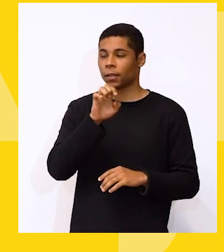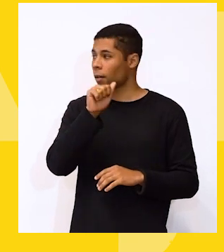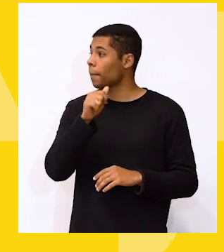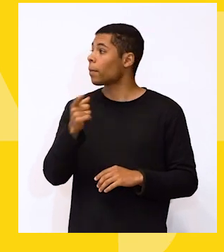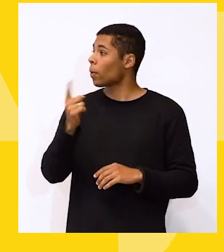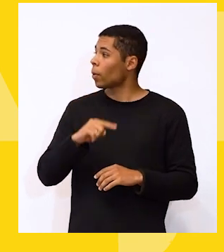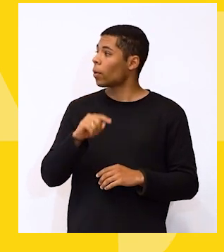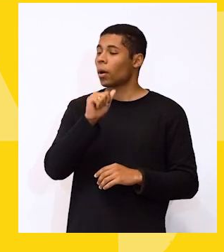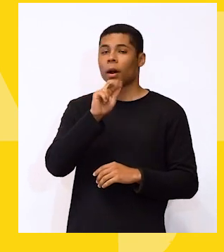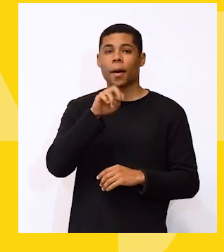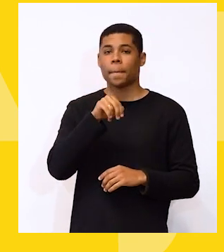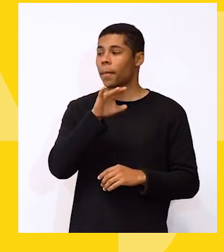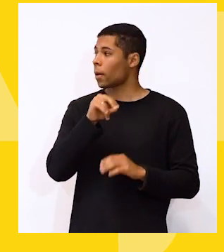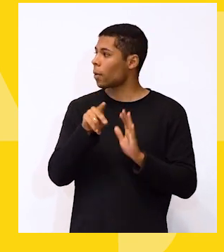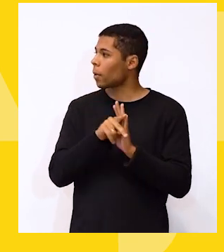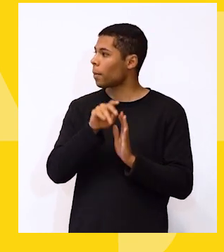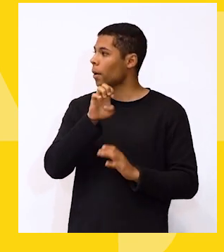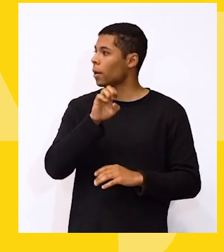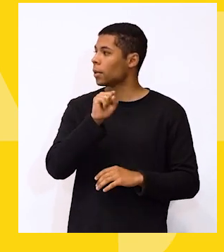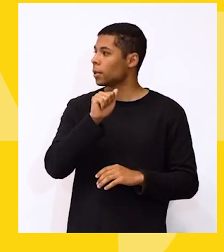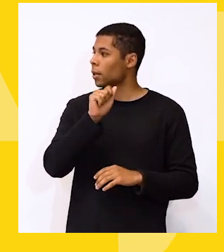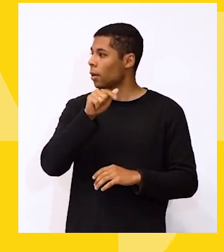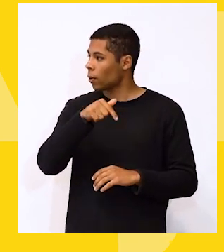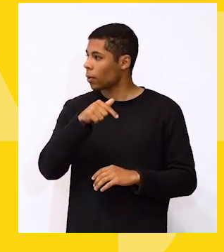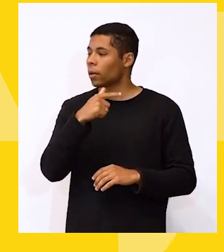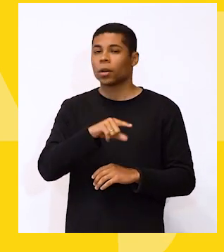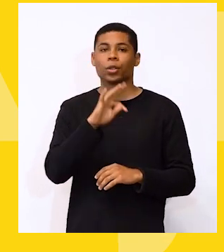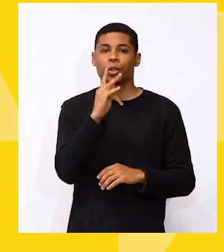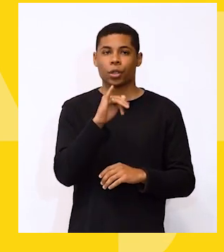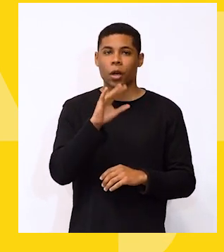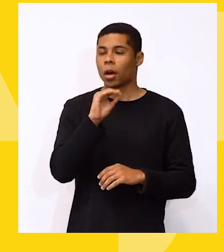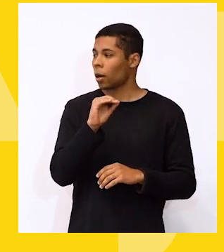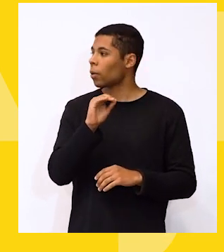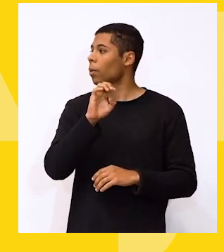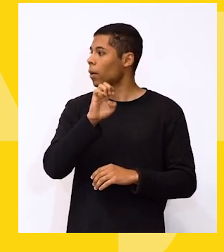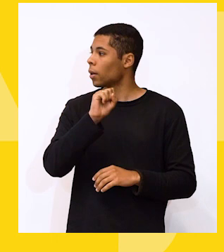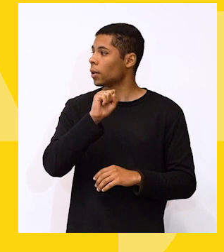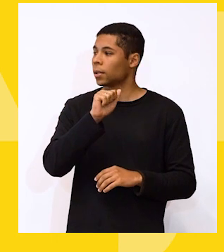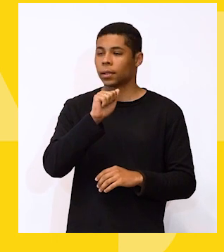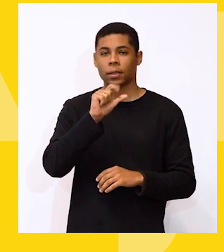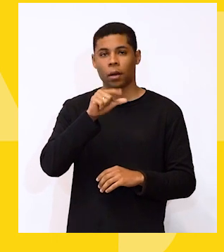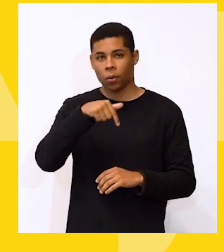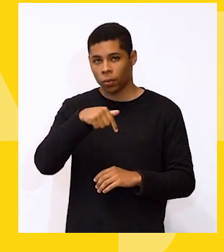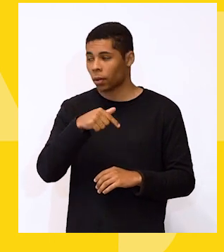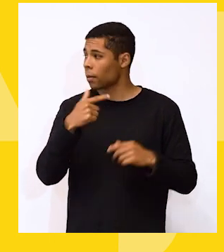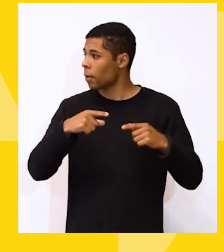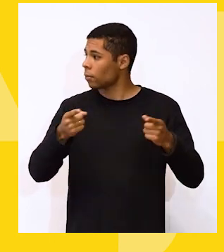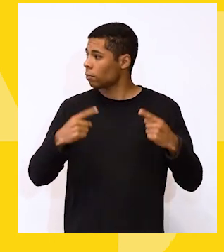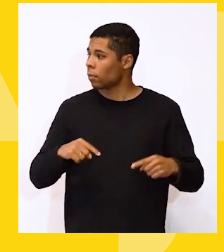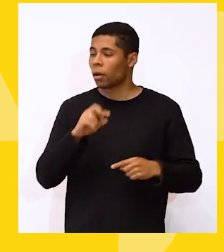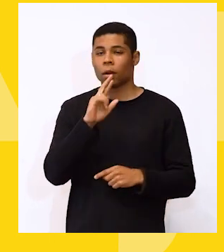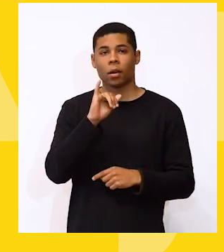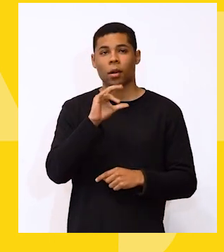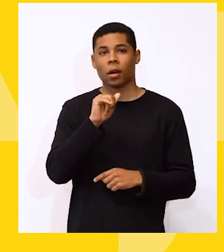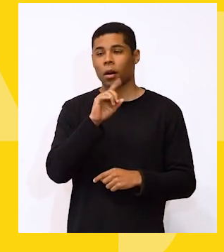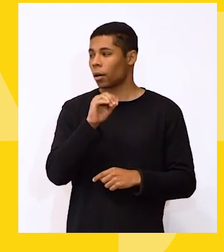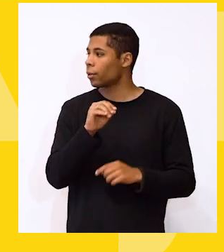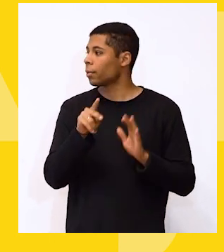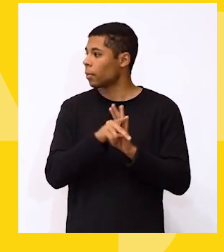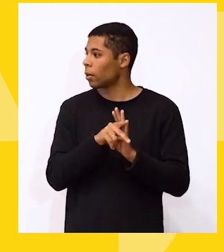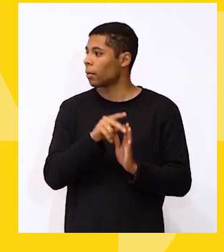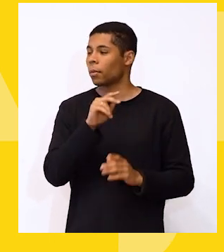Esalq foi sorteado também desalque professor Ricardo mais um colega da fmvz e nós temos contado com apoio